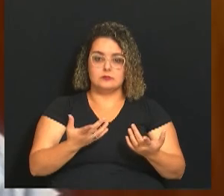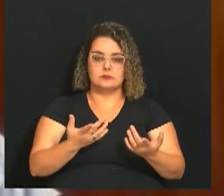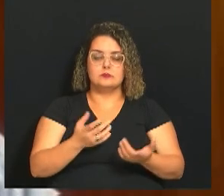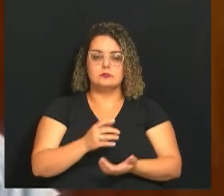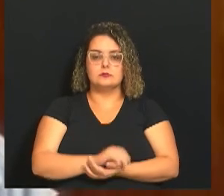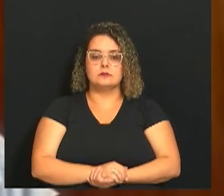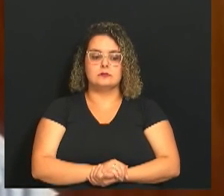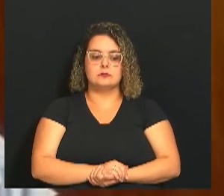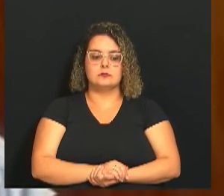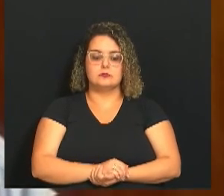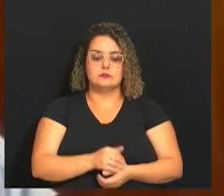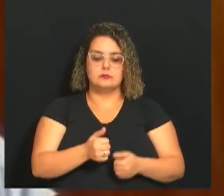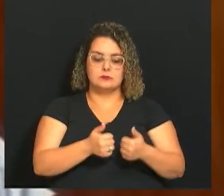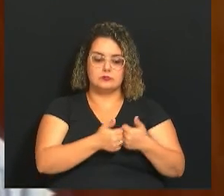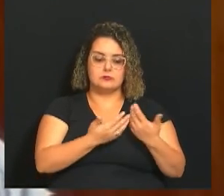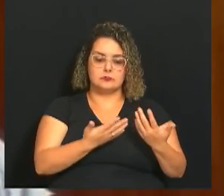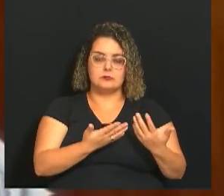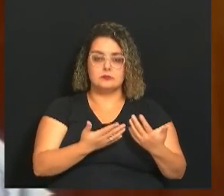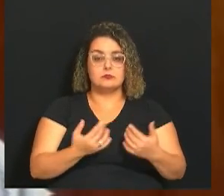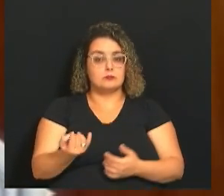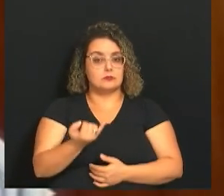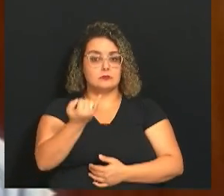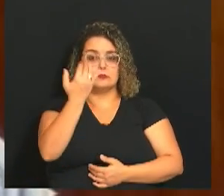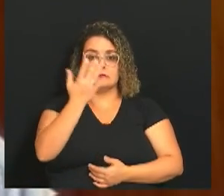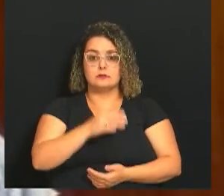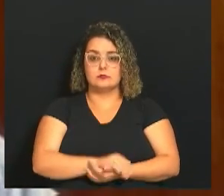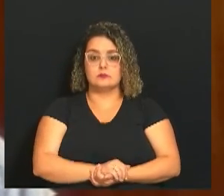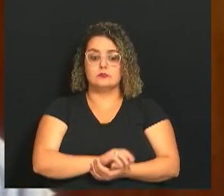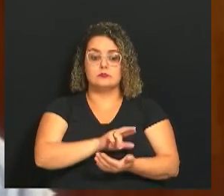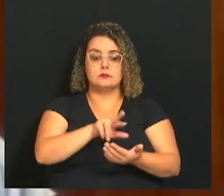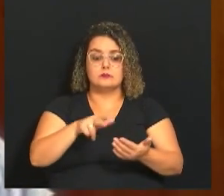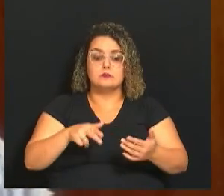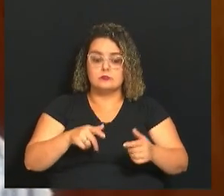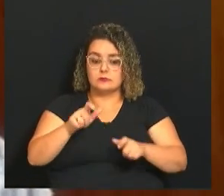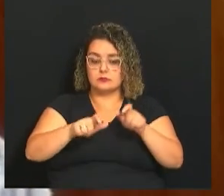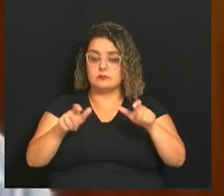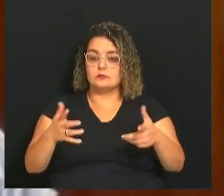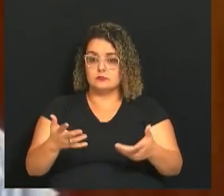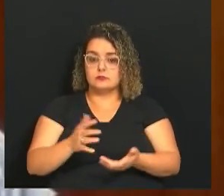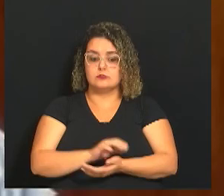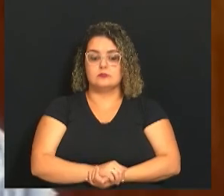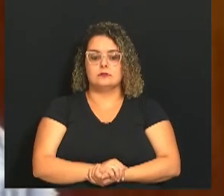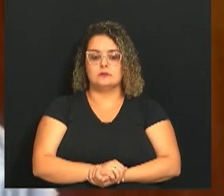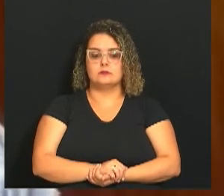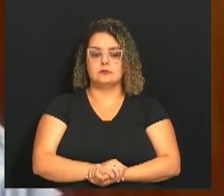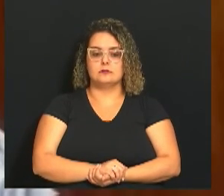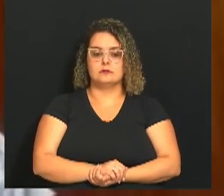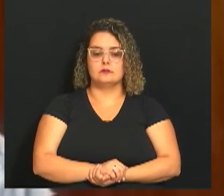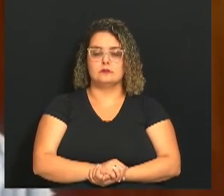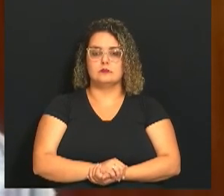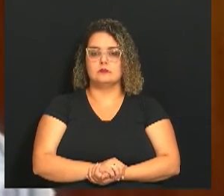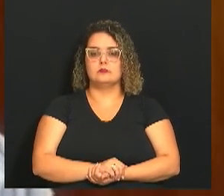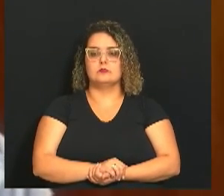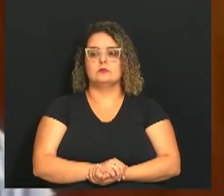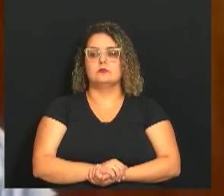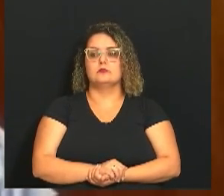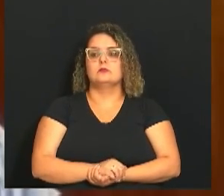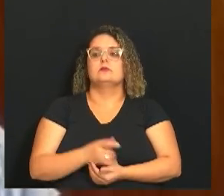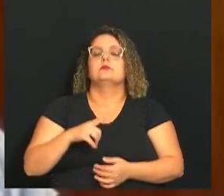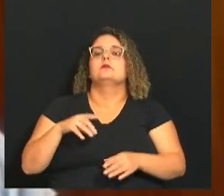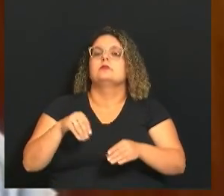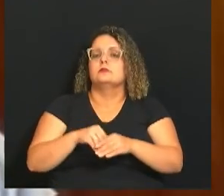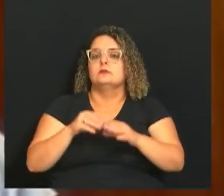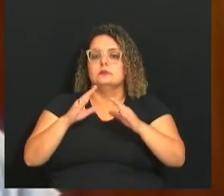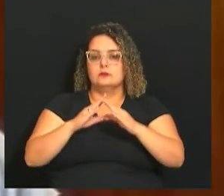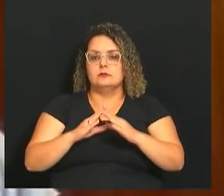é importantíssimo, porque inúmeras pessoas têm dentro de casa ou têm na